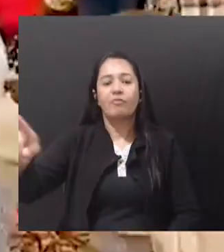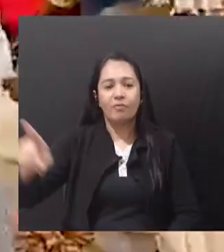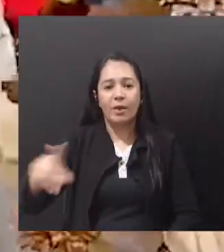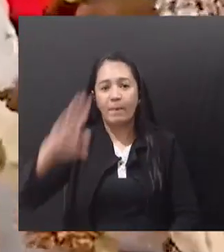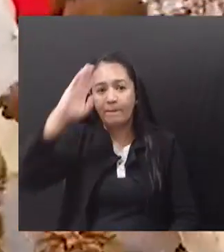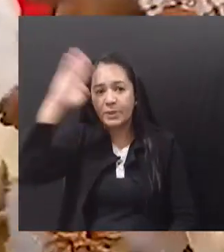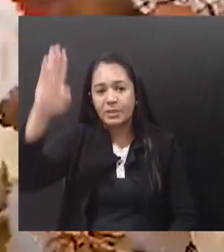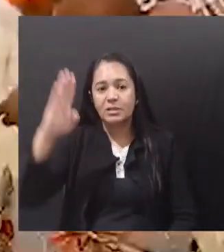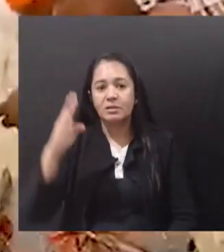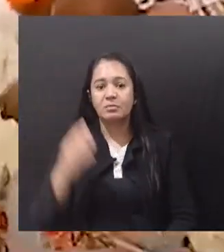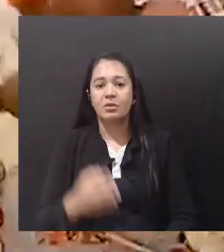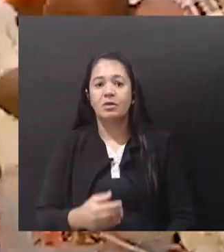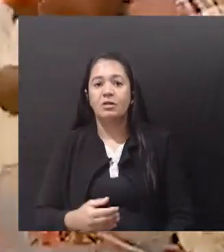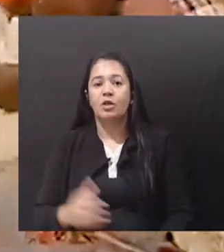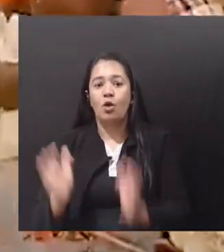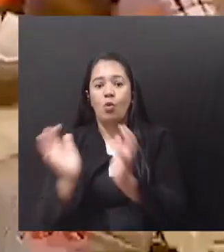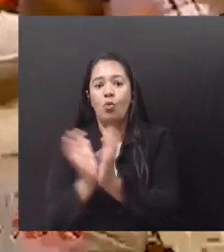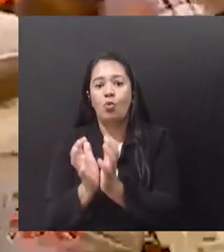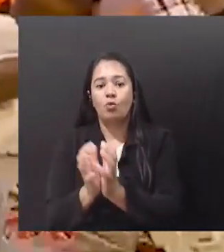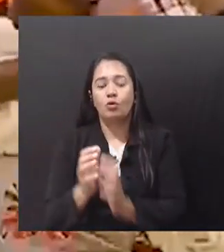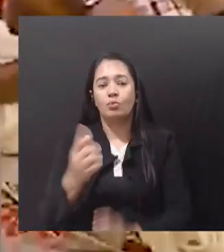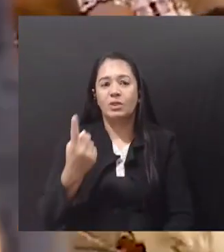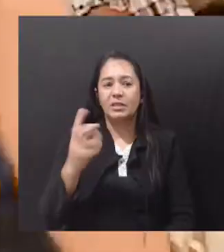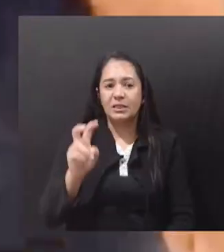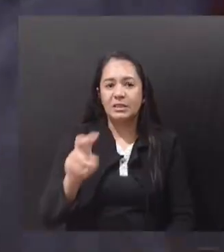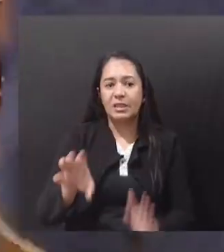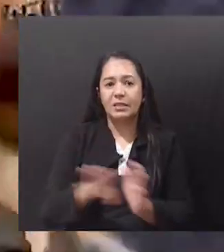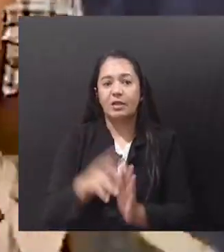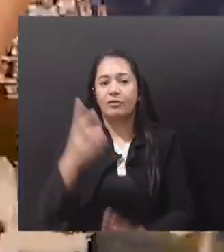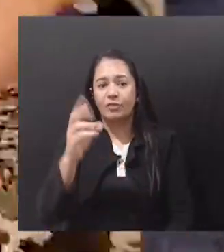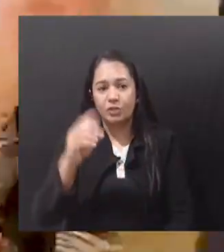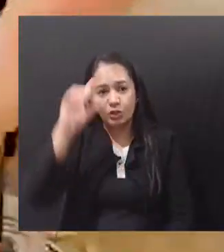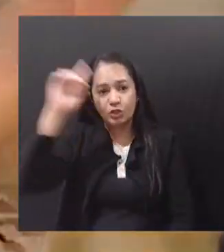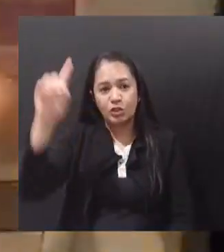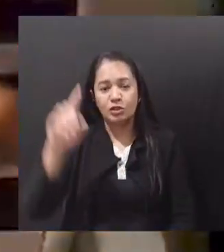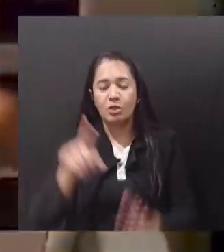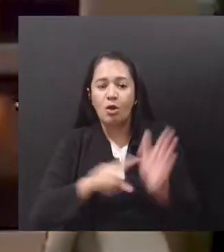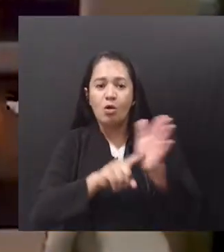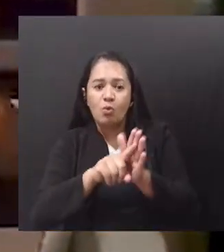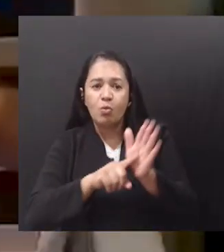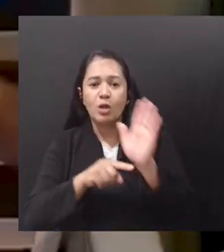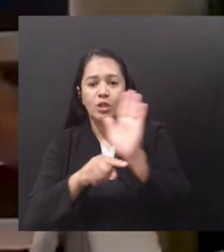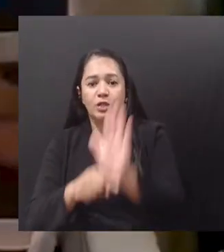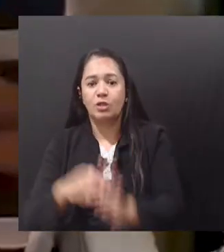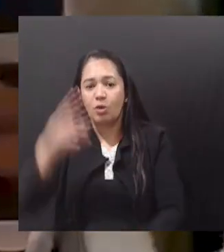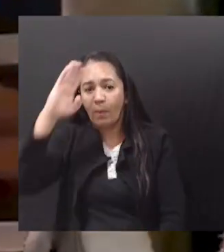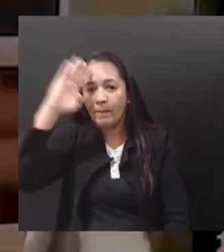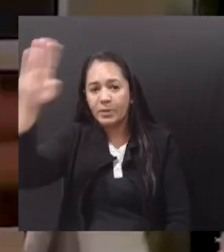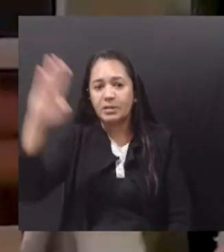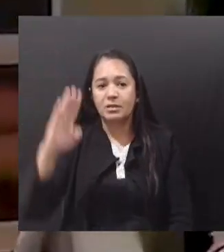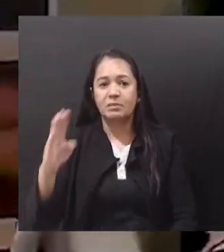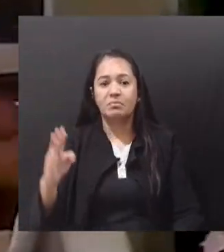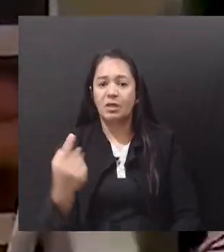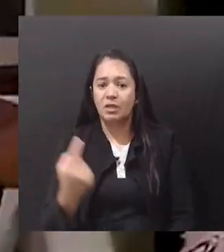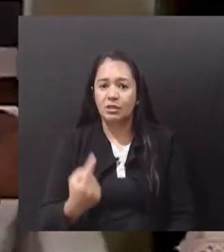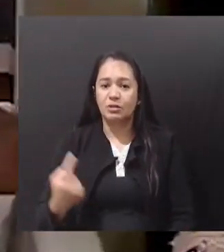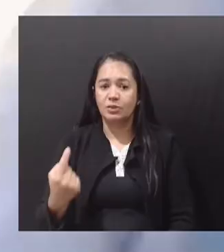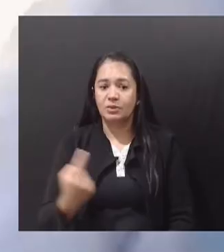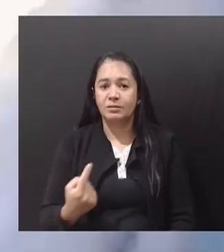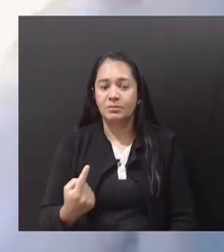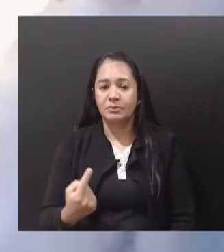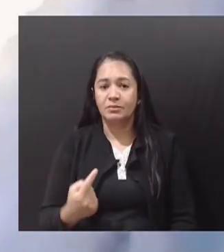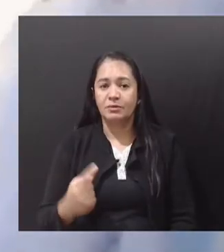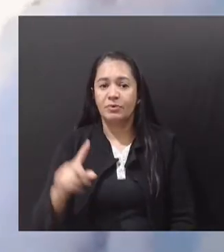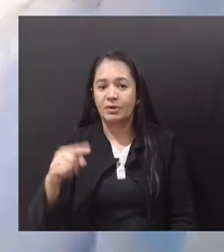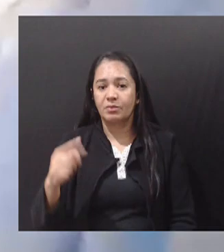quando implanta vai um grupo que fica 15, 20 dias até mapear, socorrer os principais desolados, né? E aí depois